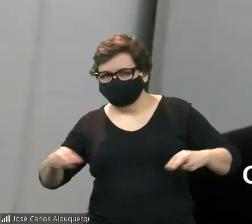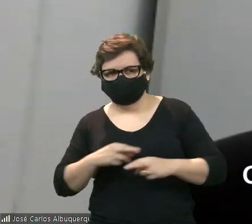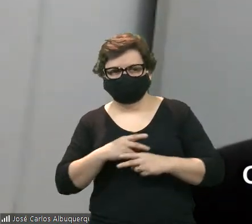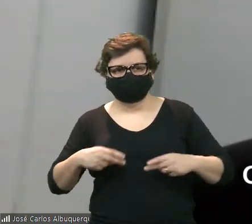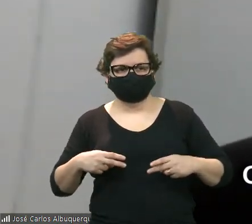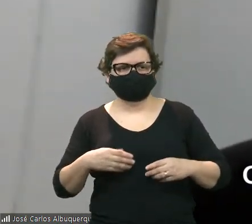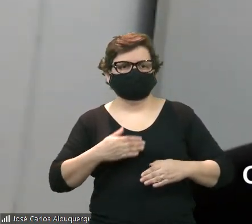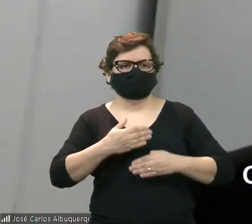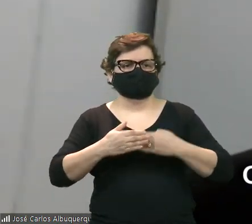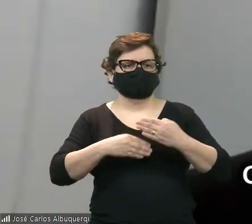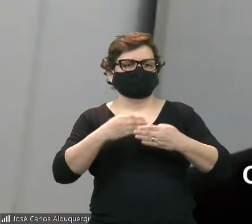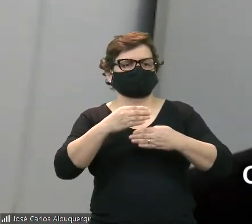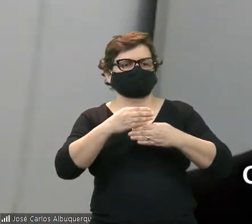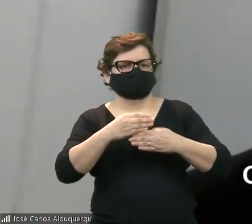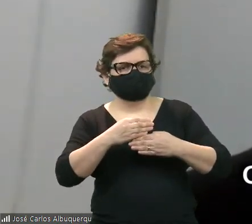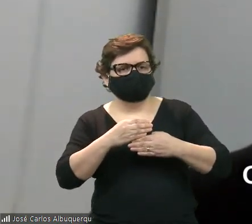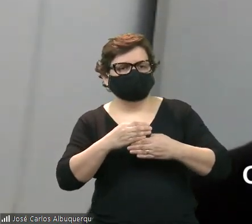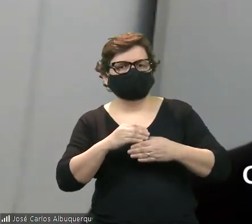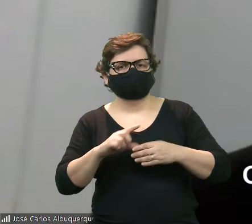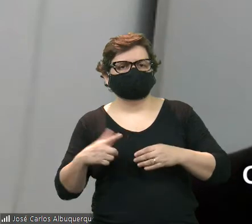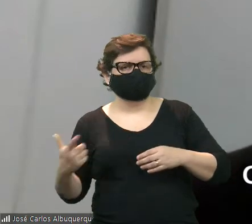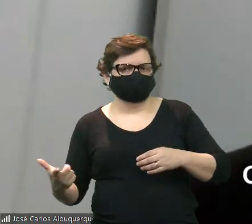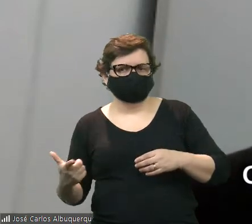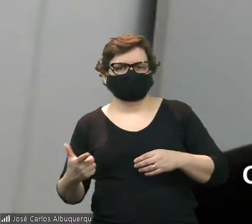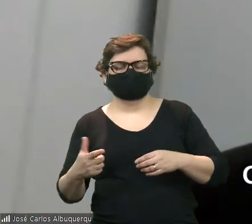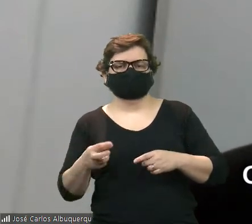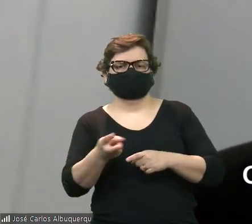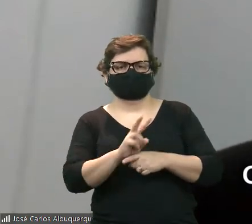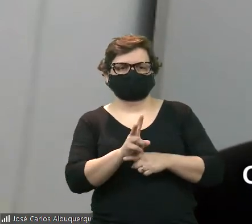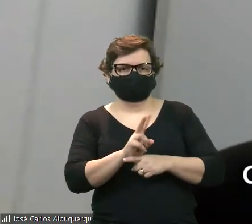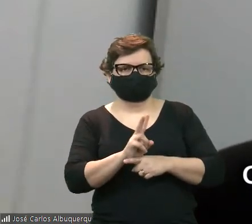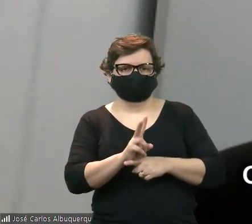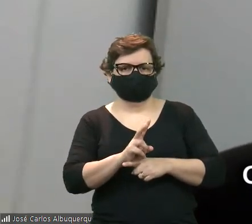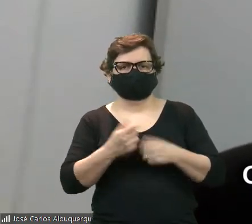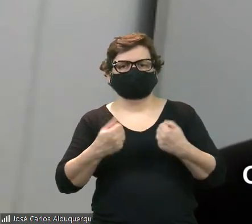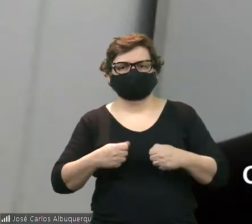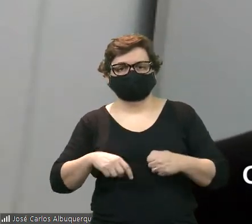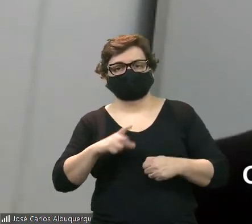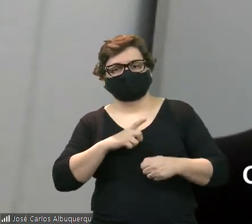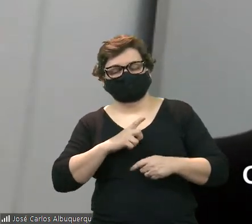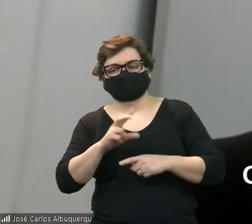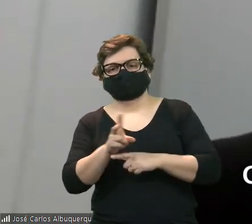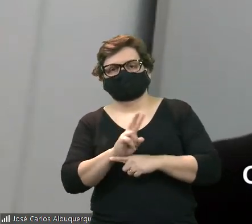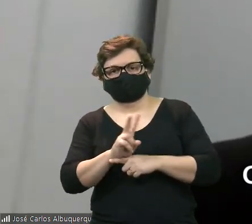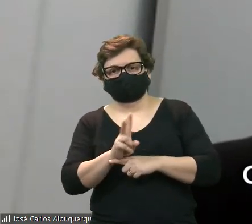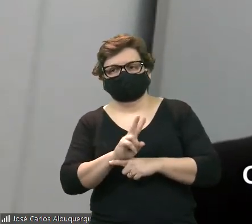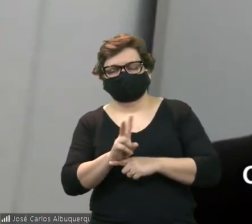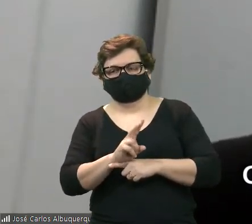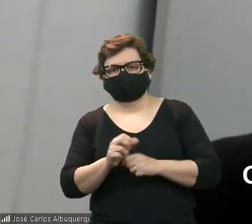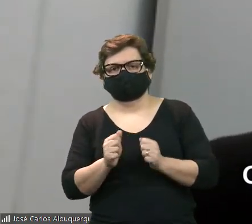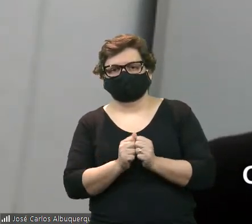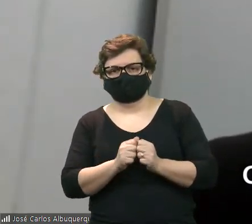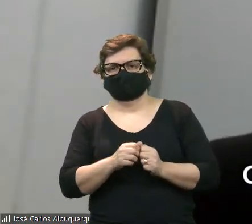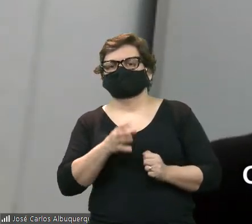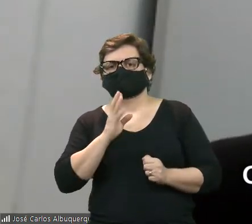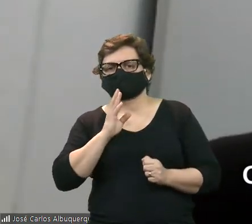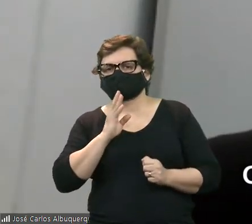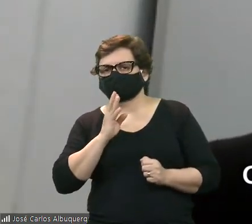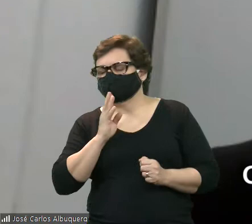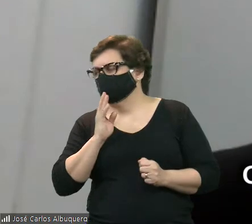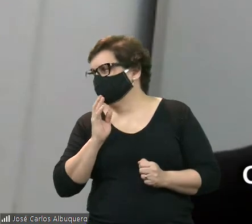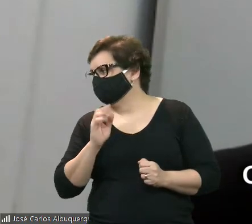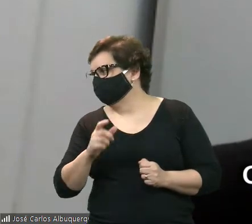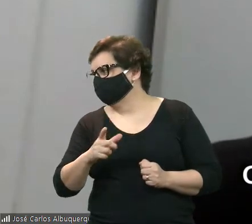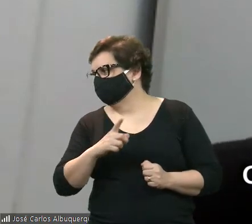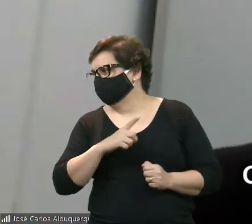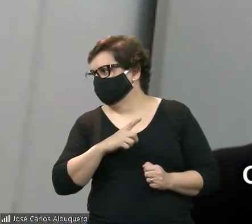fiscalizado, isso compete sim àquela fiscalização que tem, além de ter o conhecimento na sua seara,